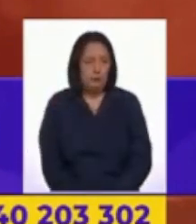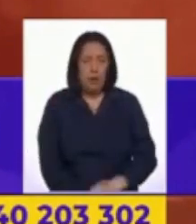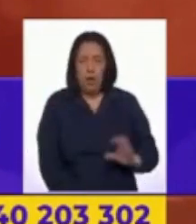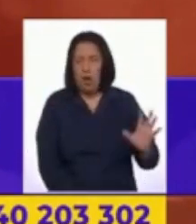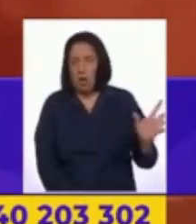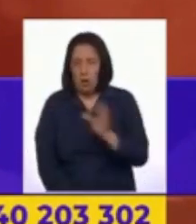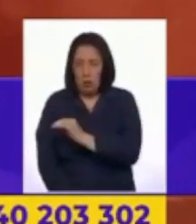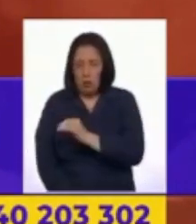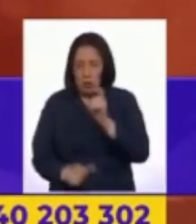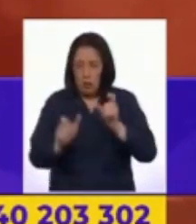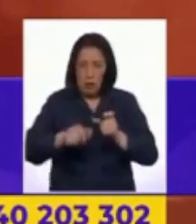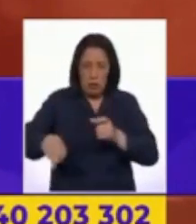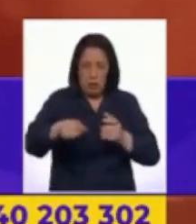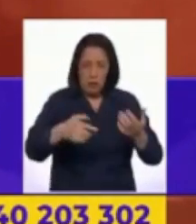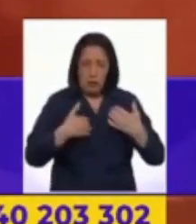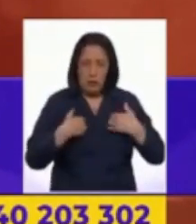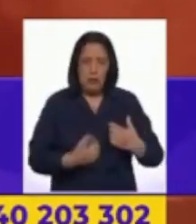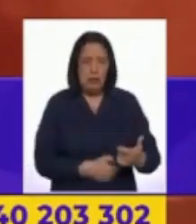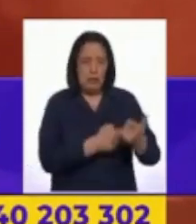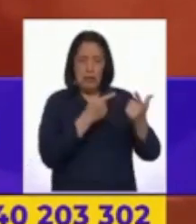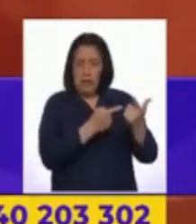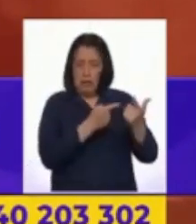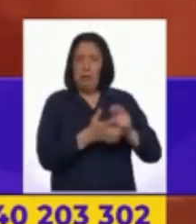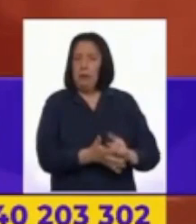todos os que possuem armamento